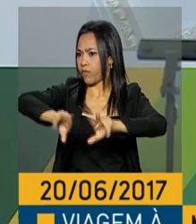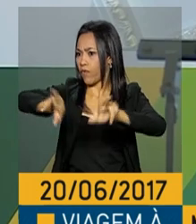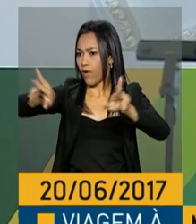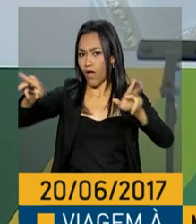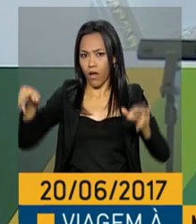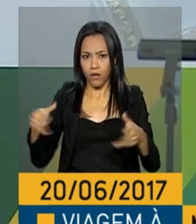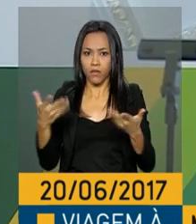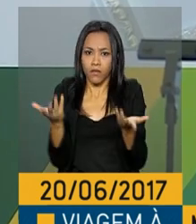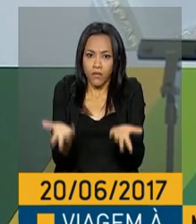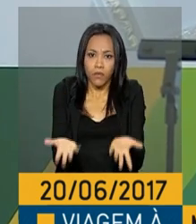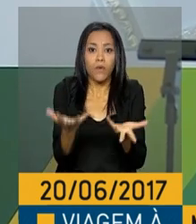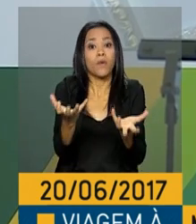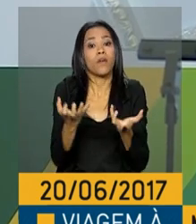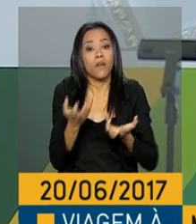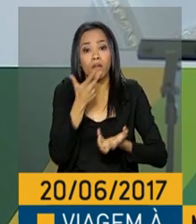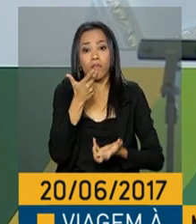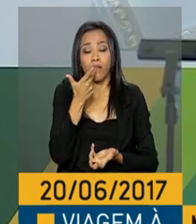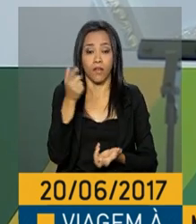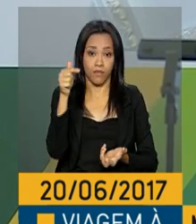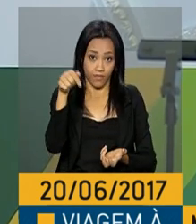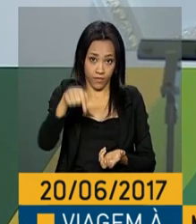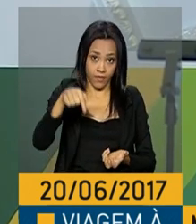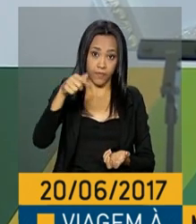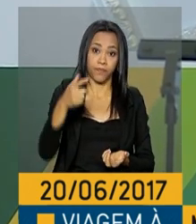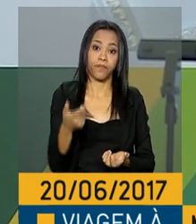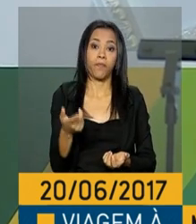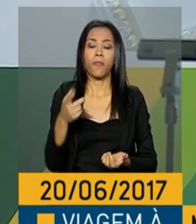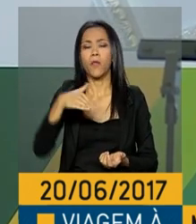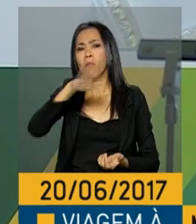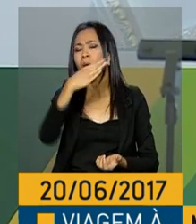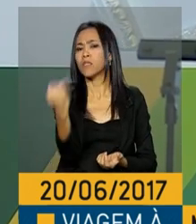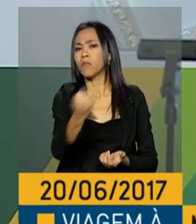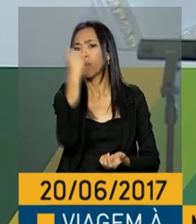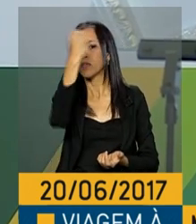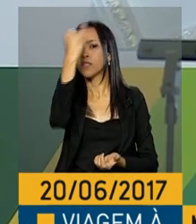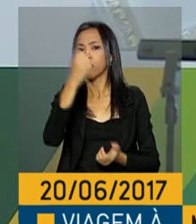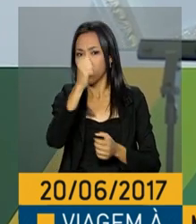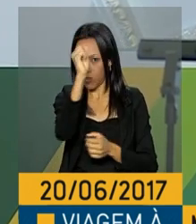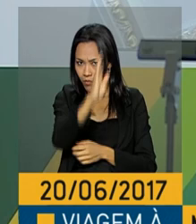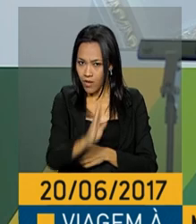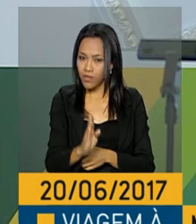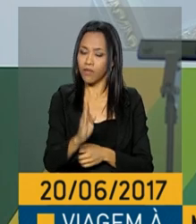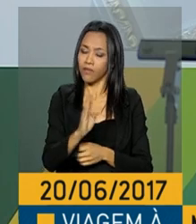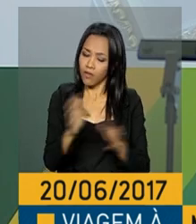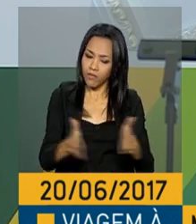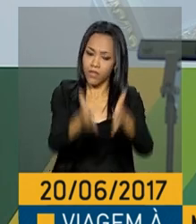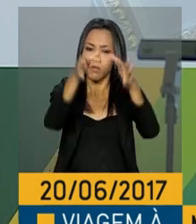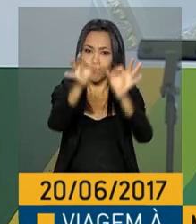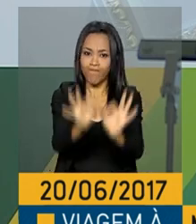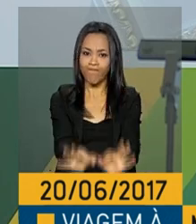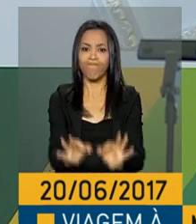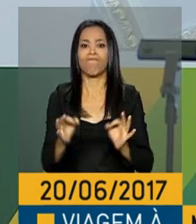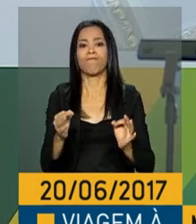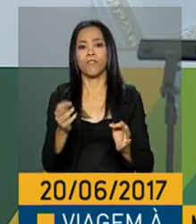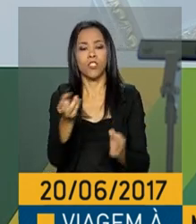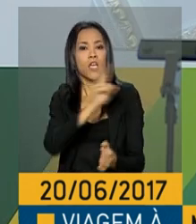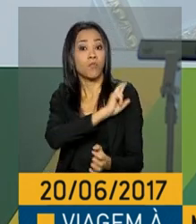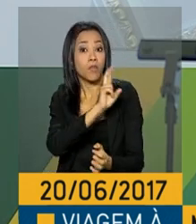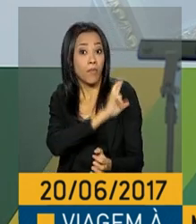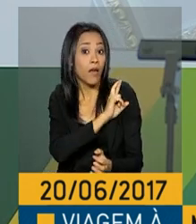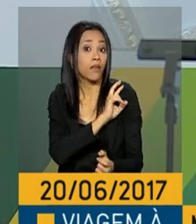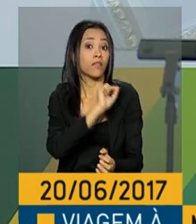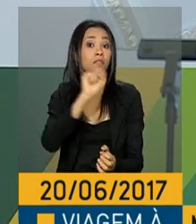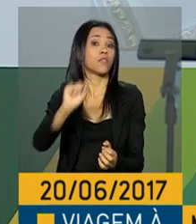eu quero salientar que o mais importante é que pusemos o país nos trilhos, que é um trilhos da responsabilidade